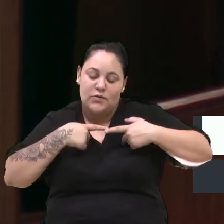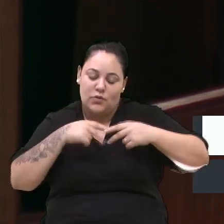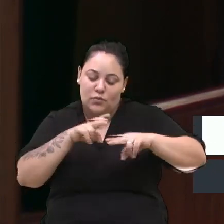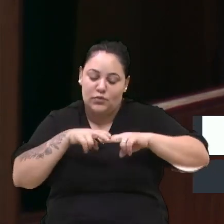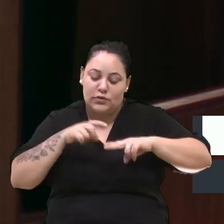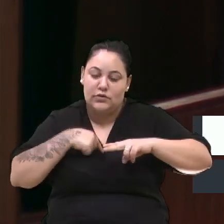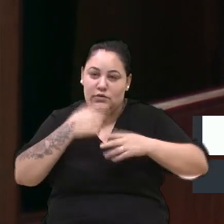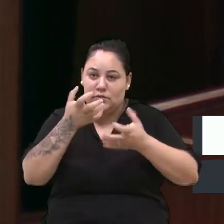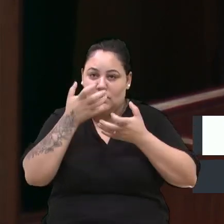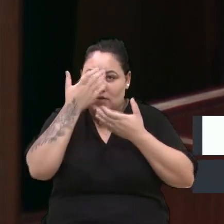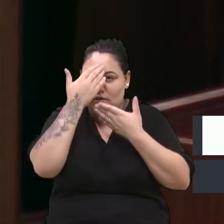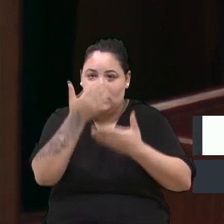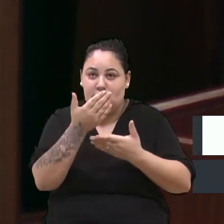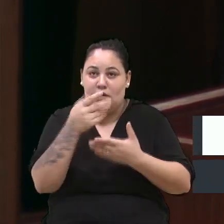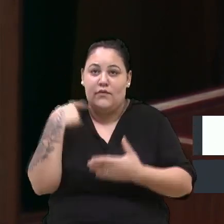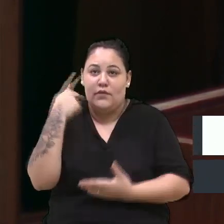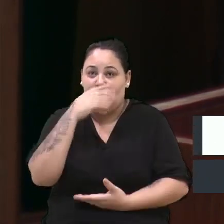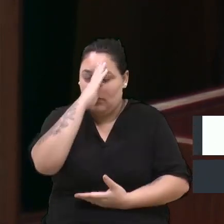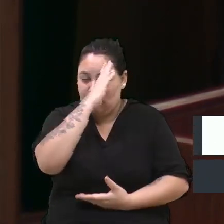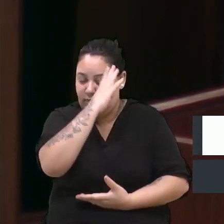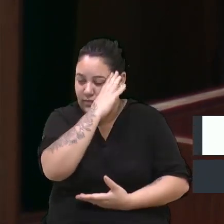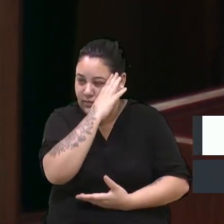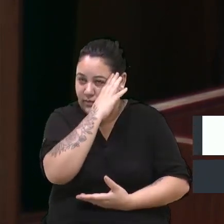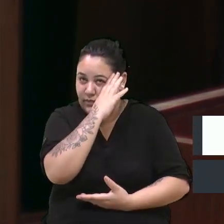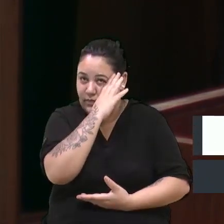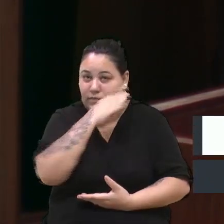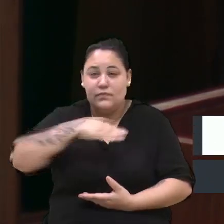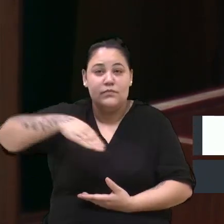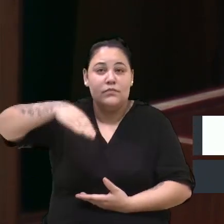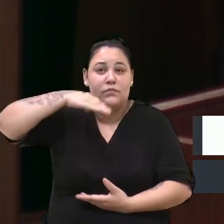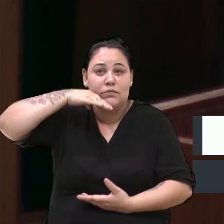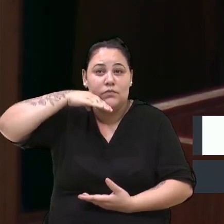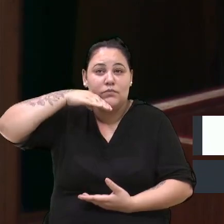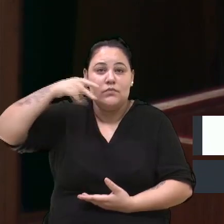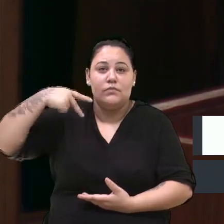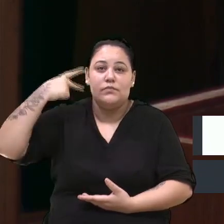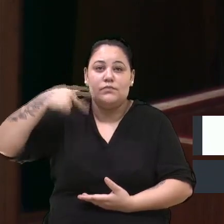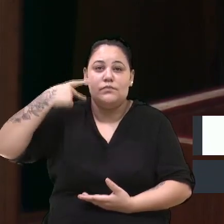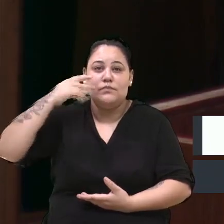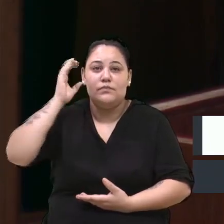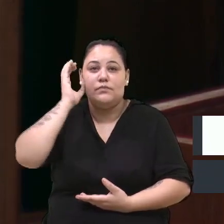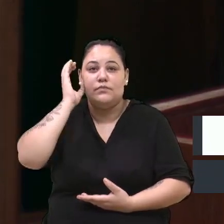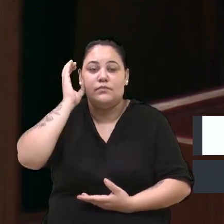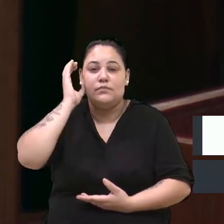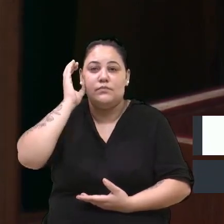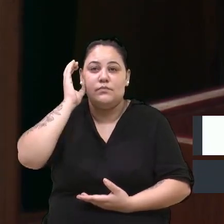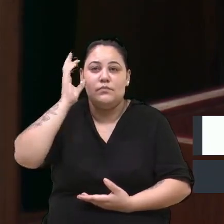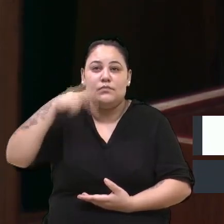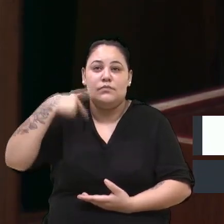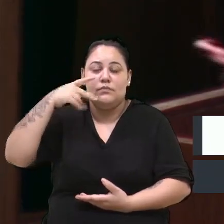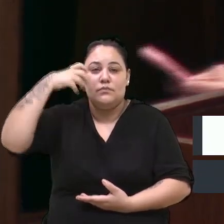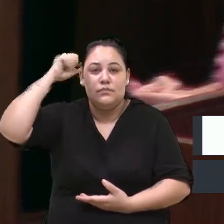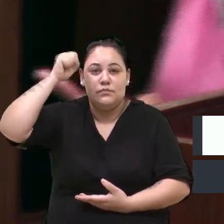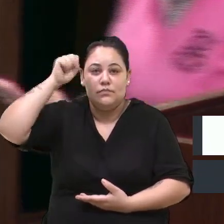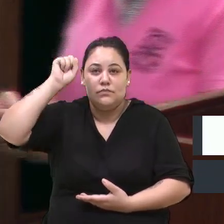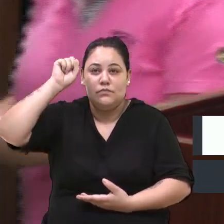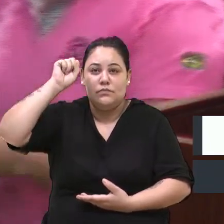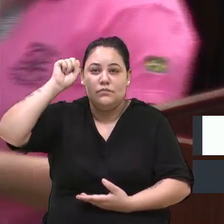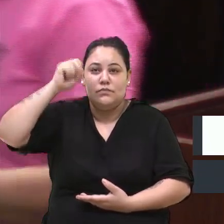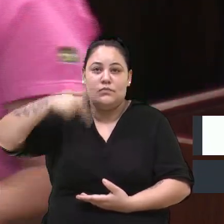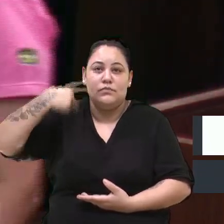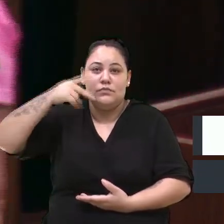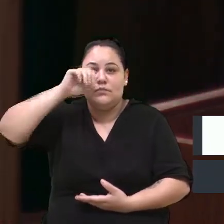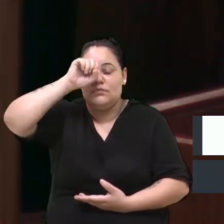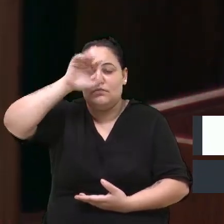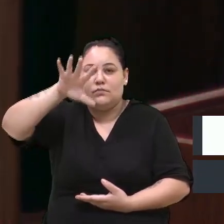vereador Adriano Bressan, ao vereador Bortola, ao vereador Cadore, ao vereador Clóvis Xuxa, ao vereador